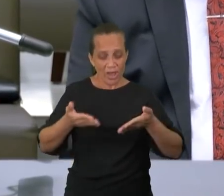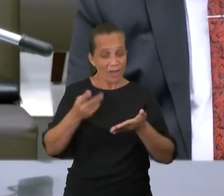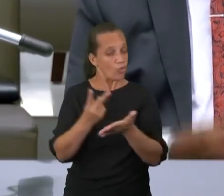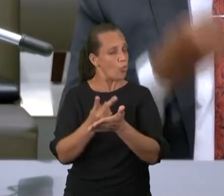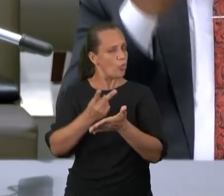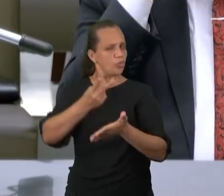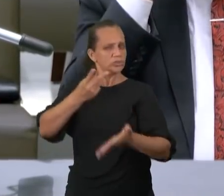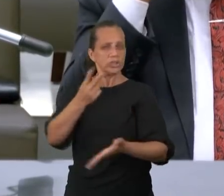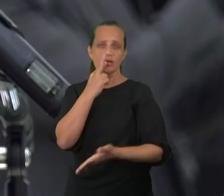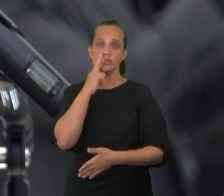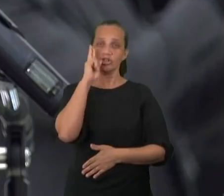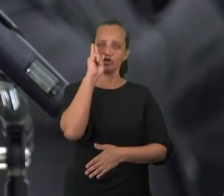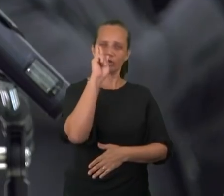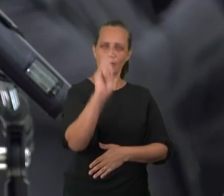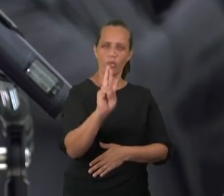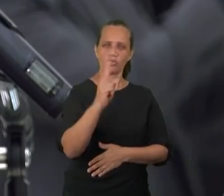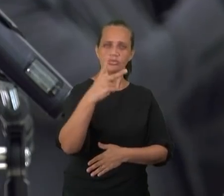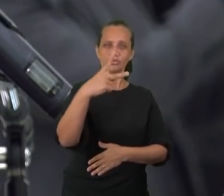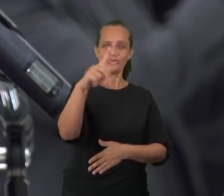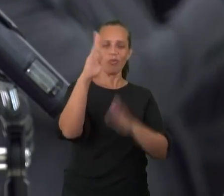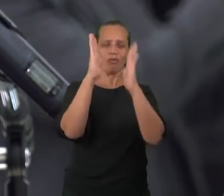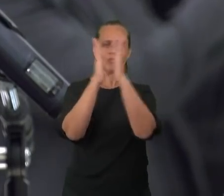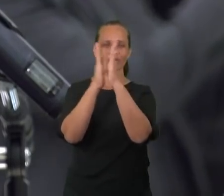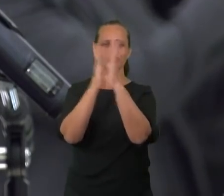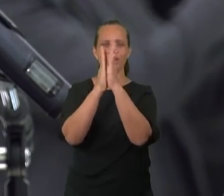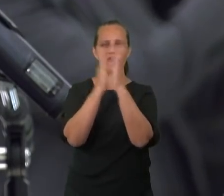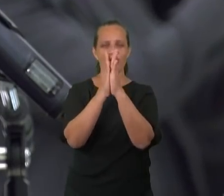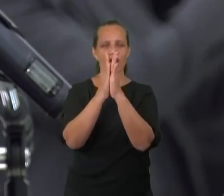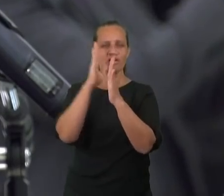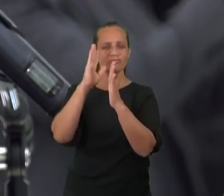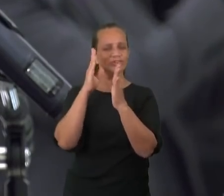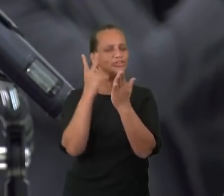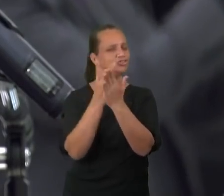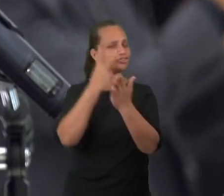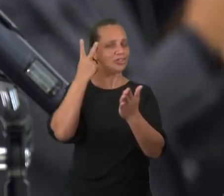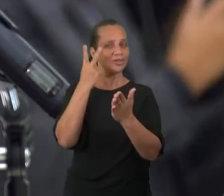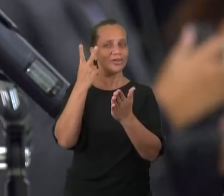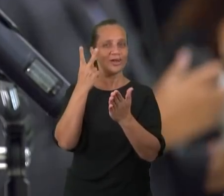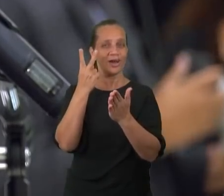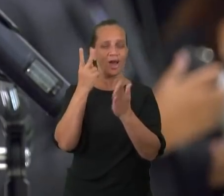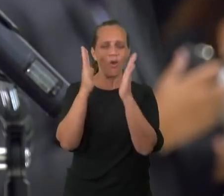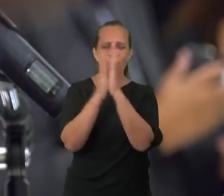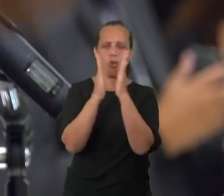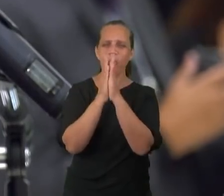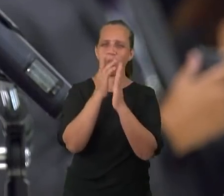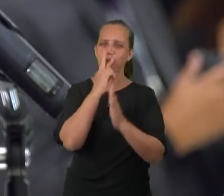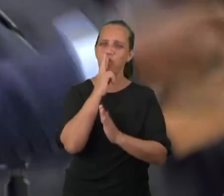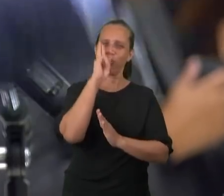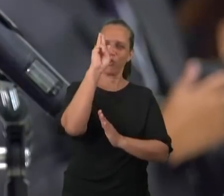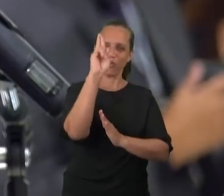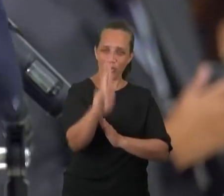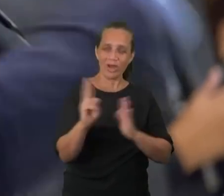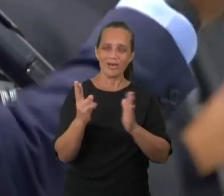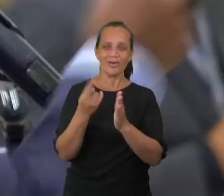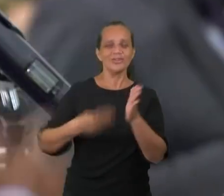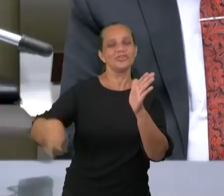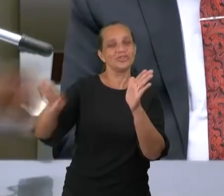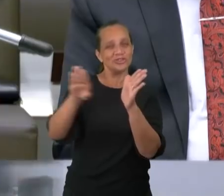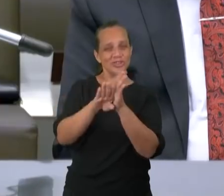a resposta da tua oração vai chegar. A resposta da tua oração vai